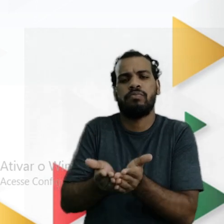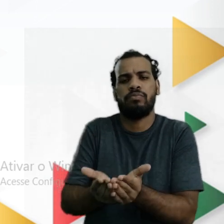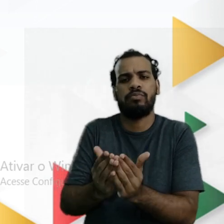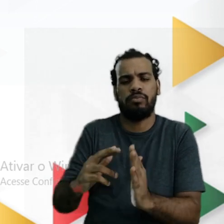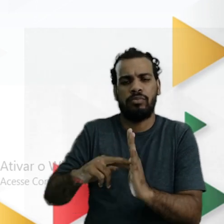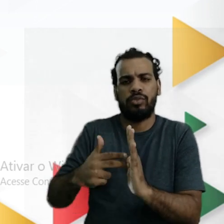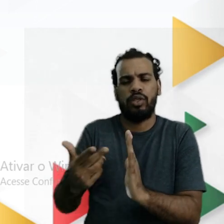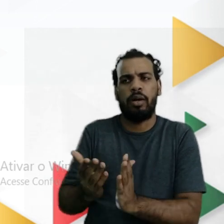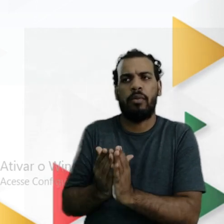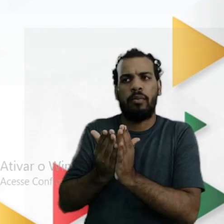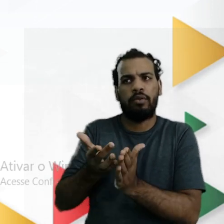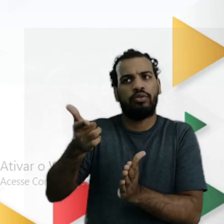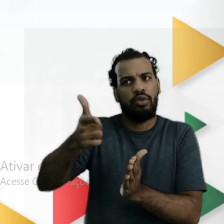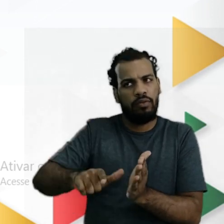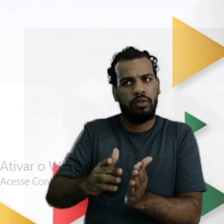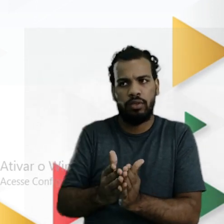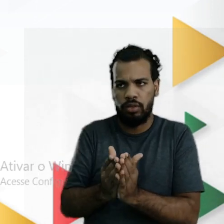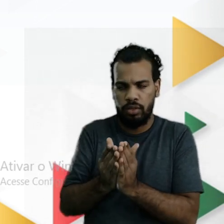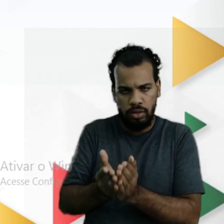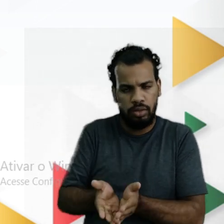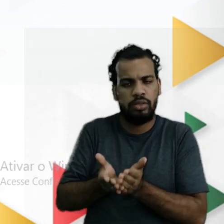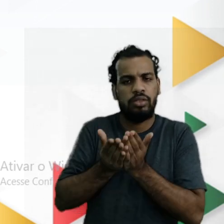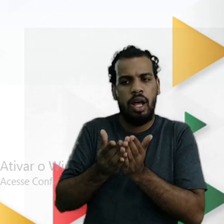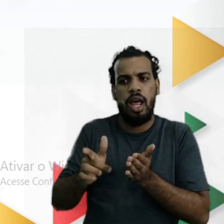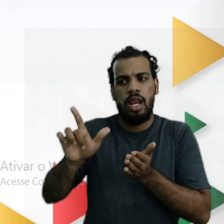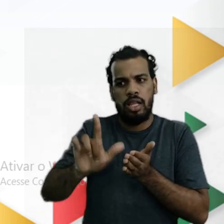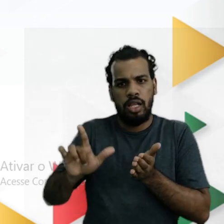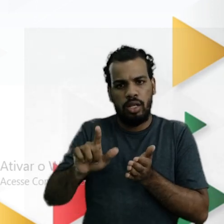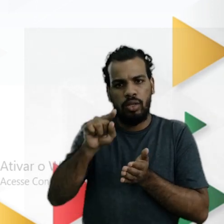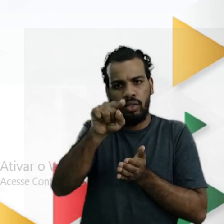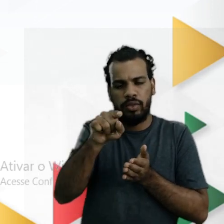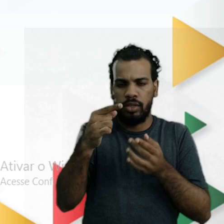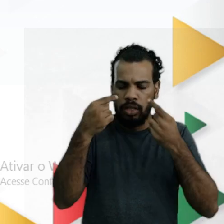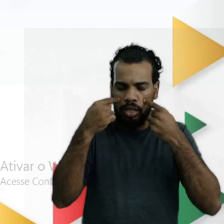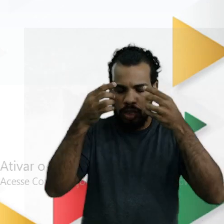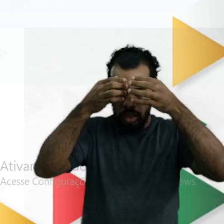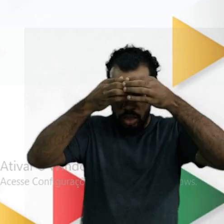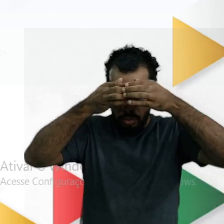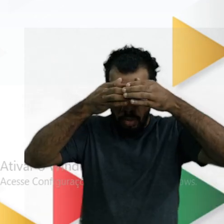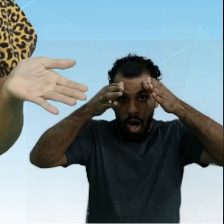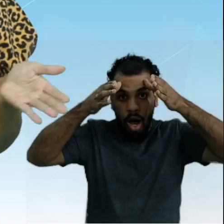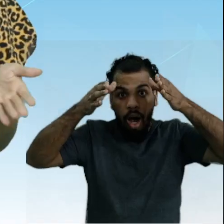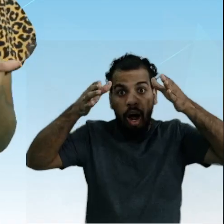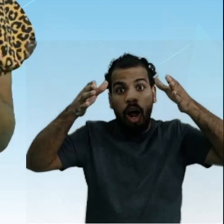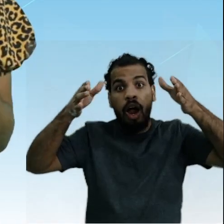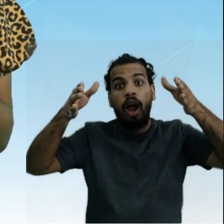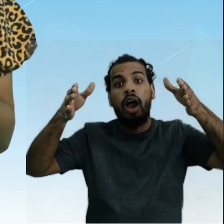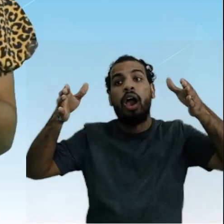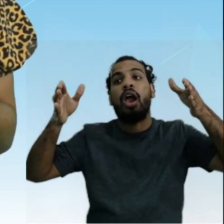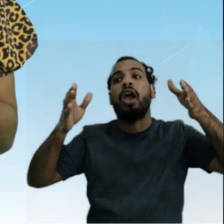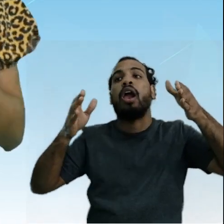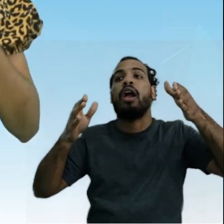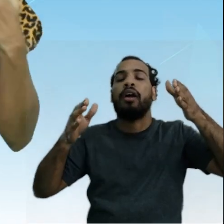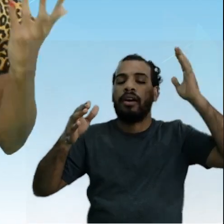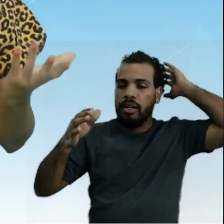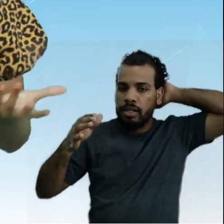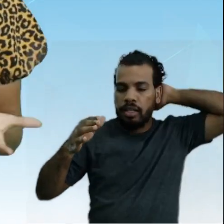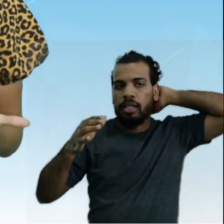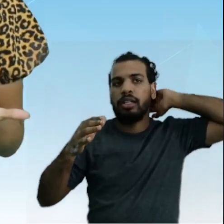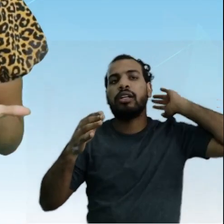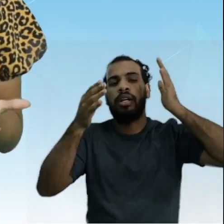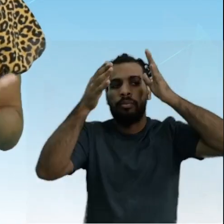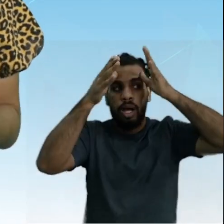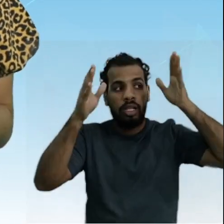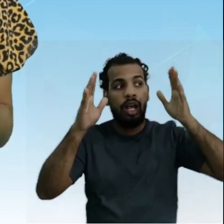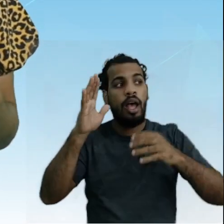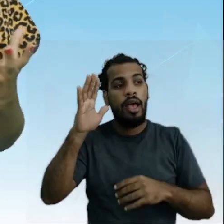Aí já remete, novamente, é a literatura fazendo com que você abra sua mente e consiga